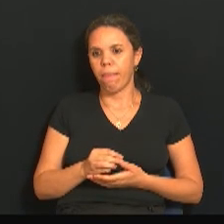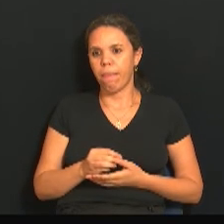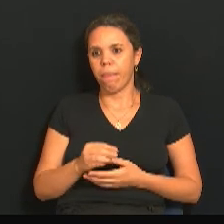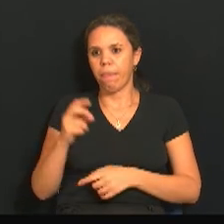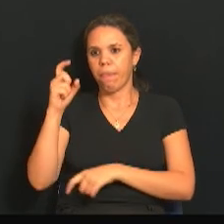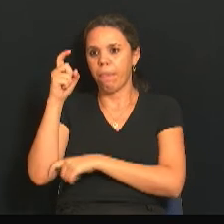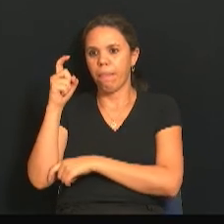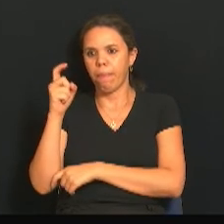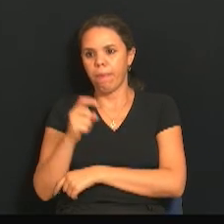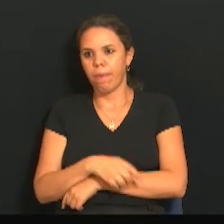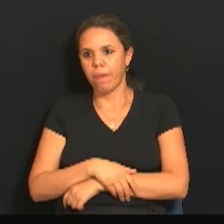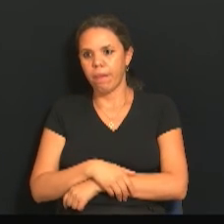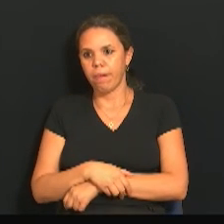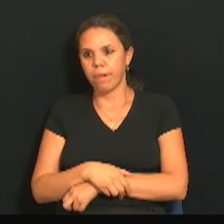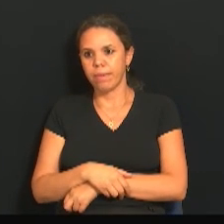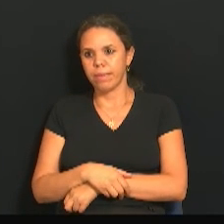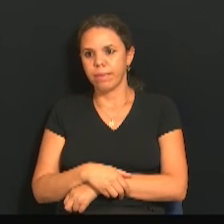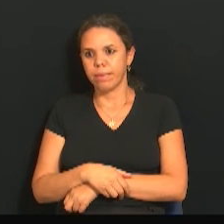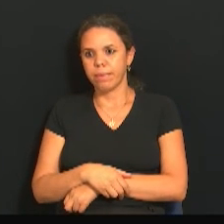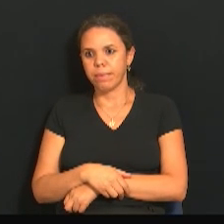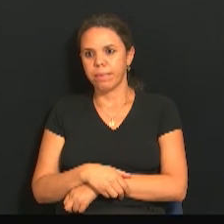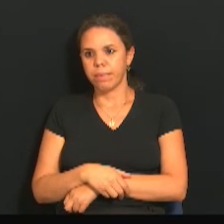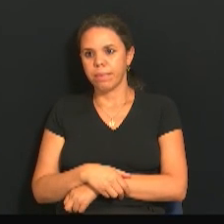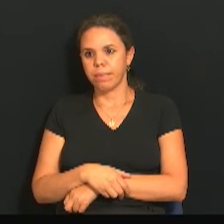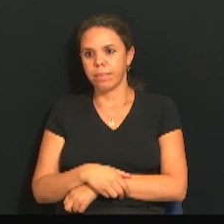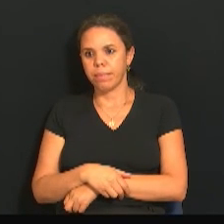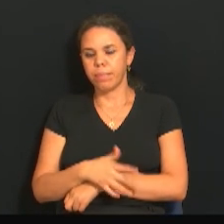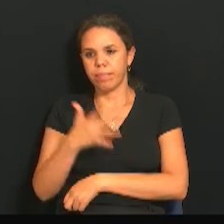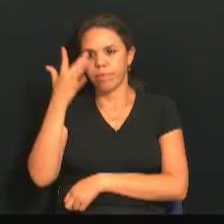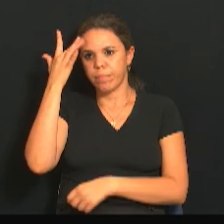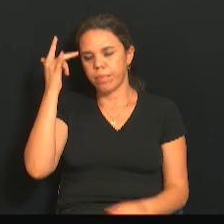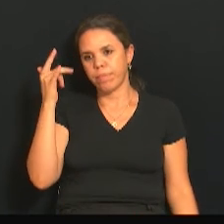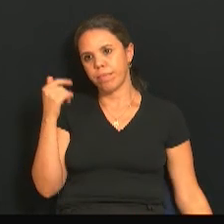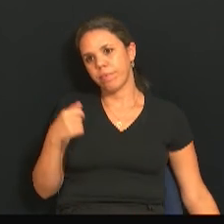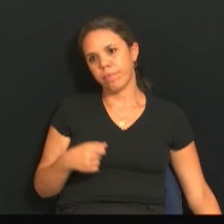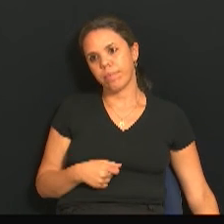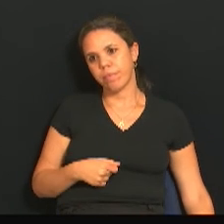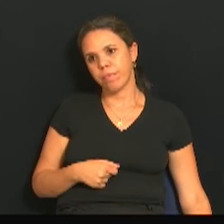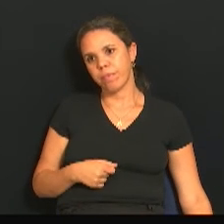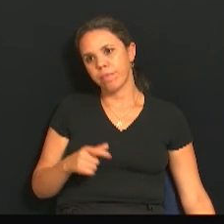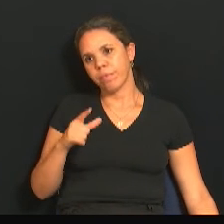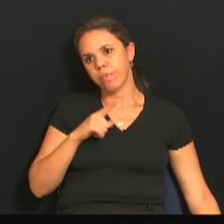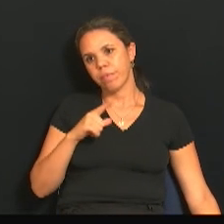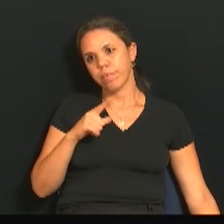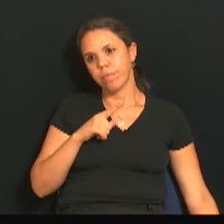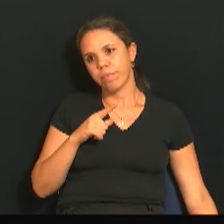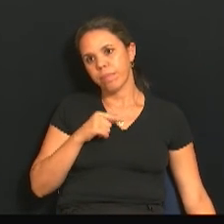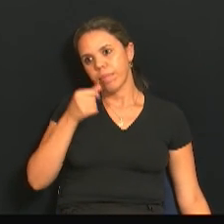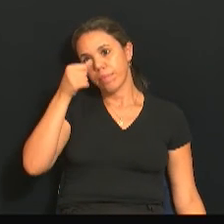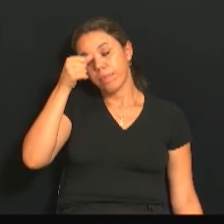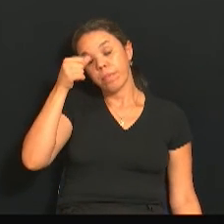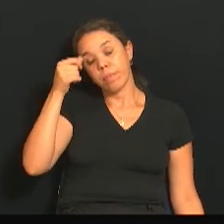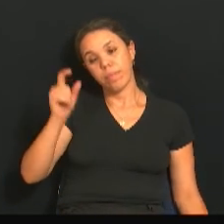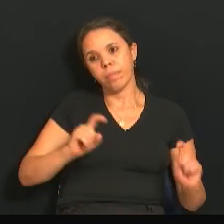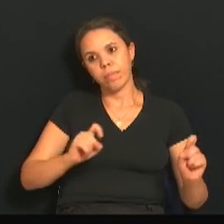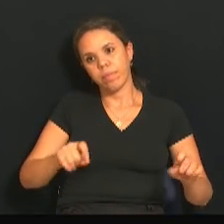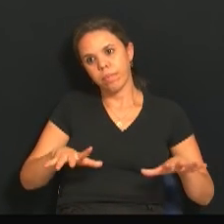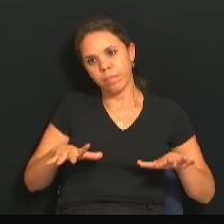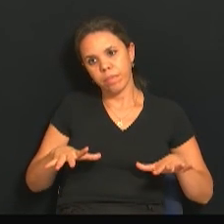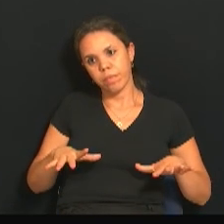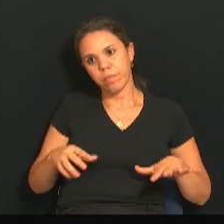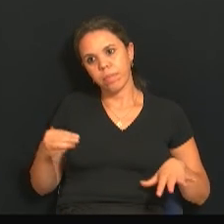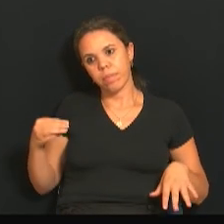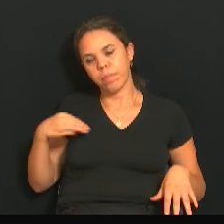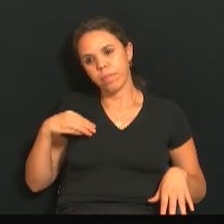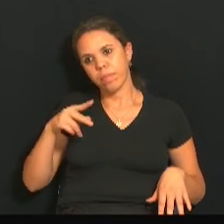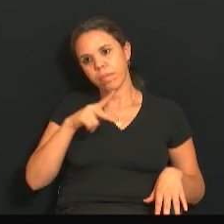entorno. Então, acho que amanhã a gente sabe que temos aí uma audiência do Ministério